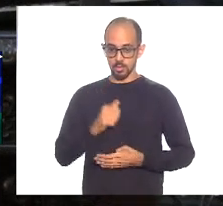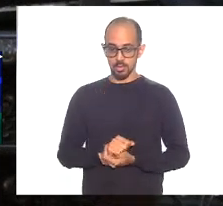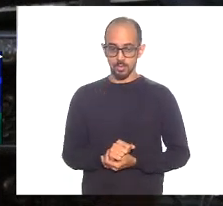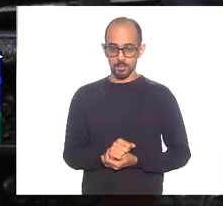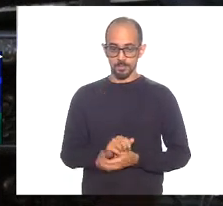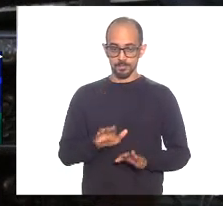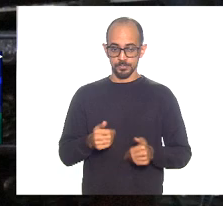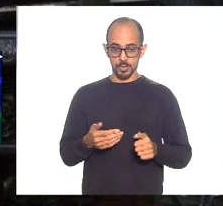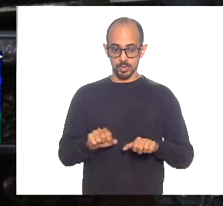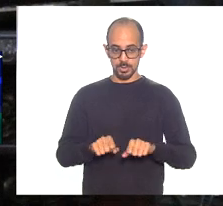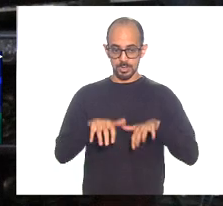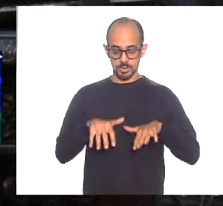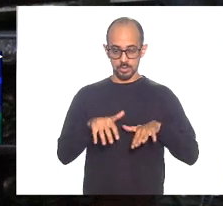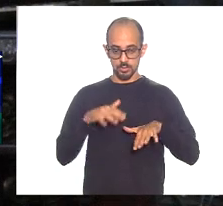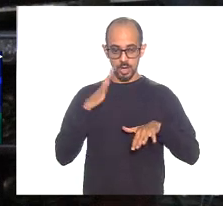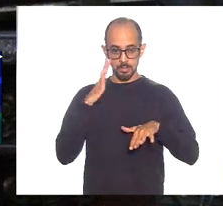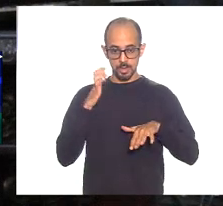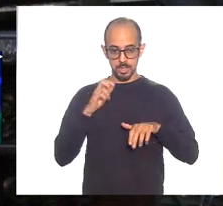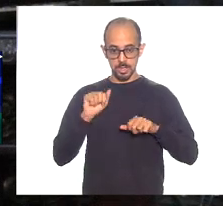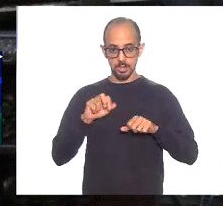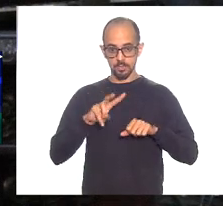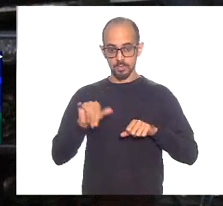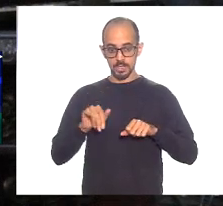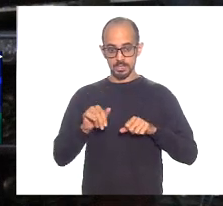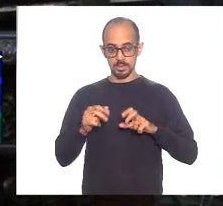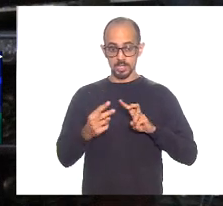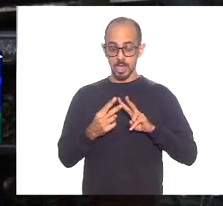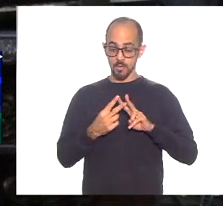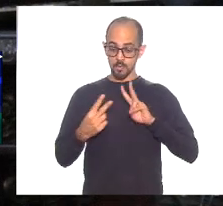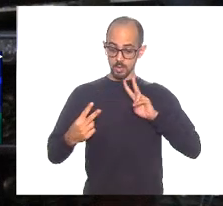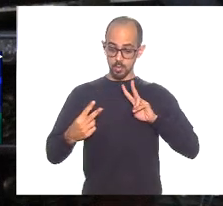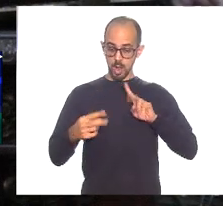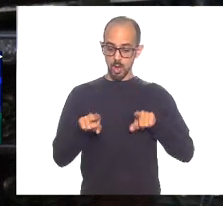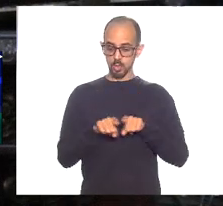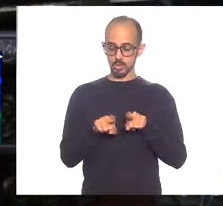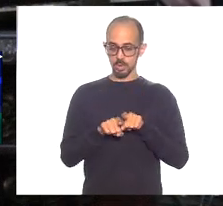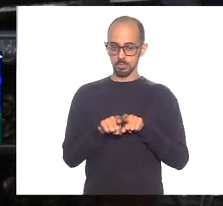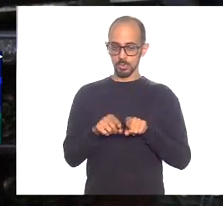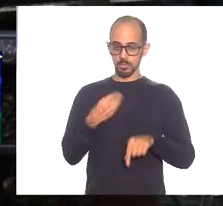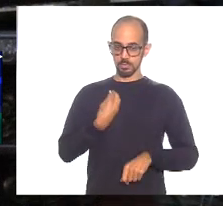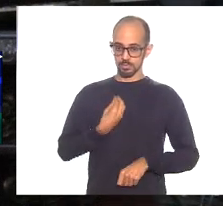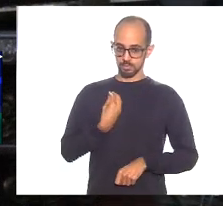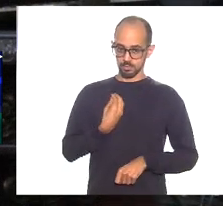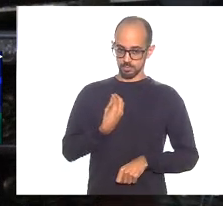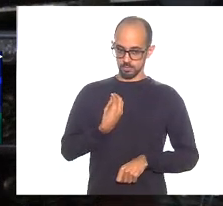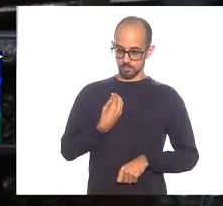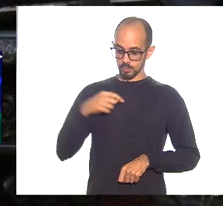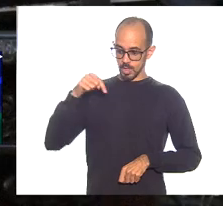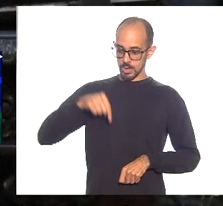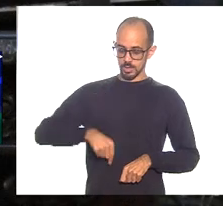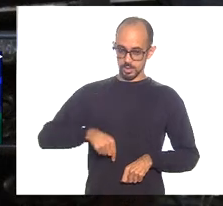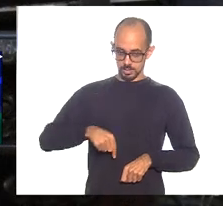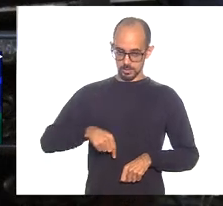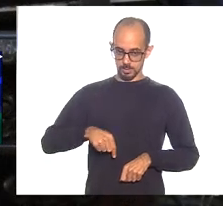será semipresencial no plenário do Palácio Tiradentes